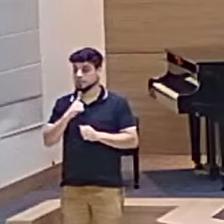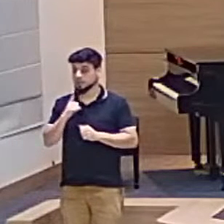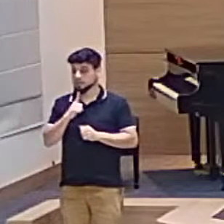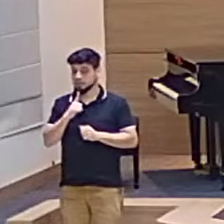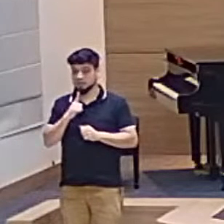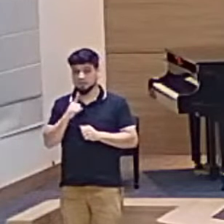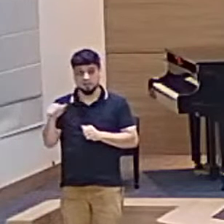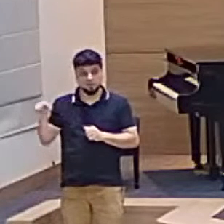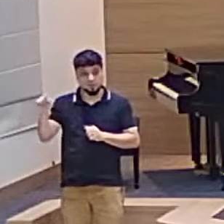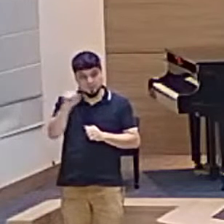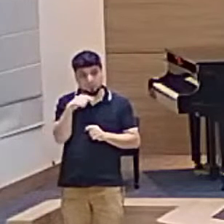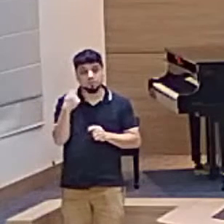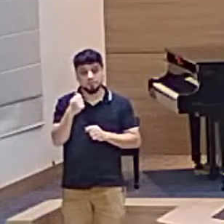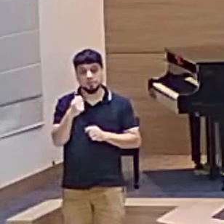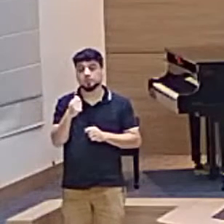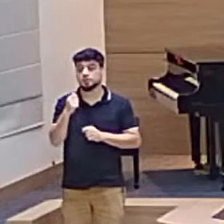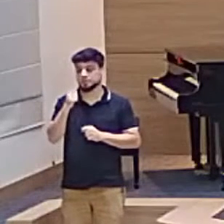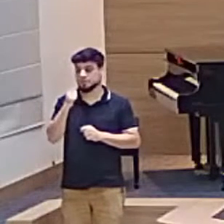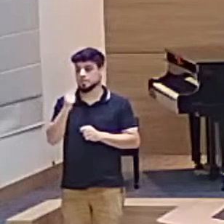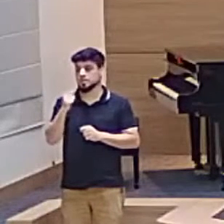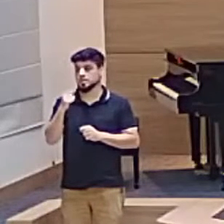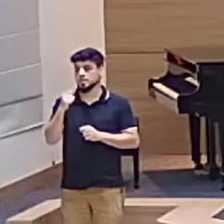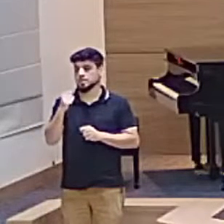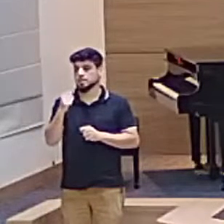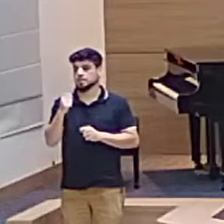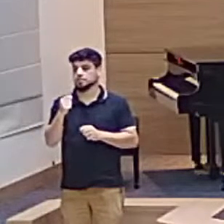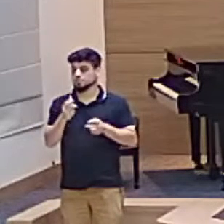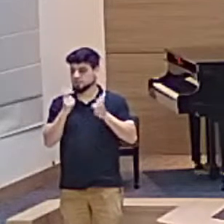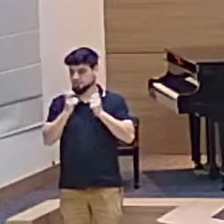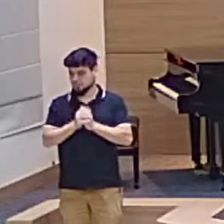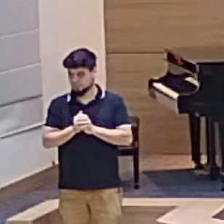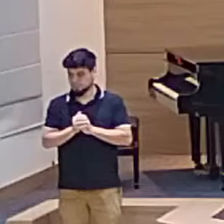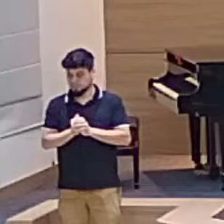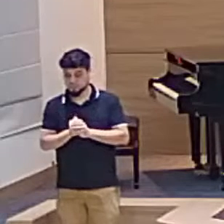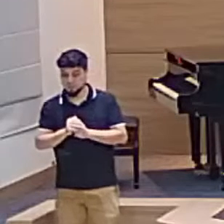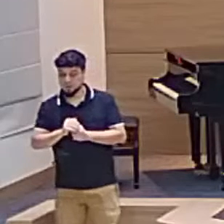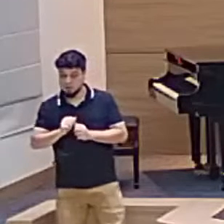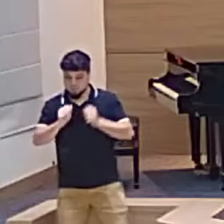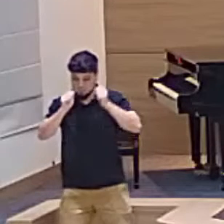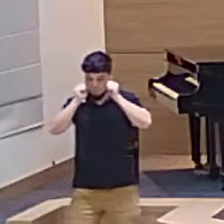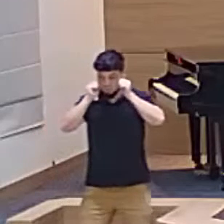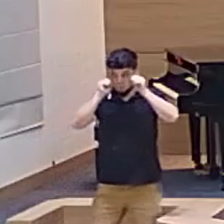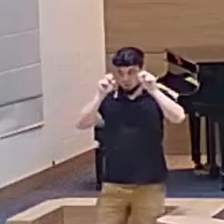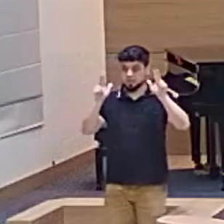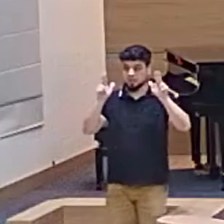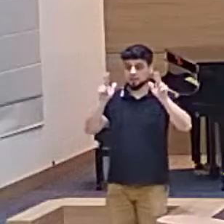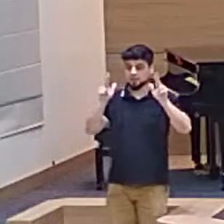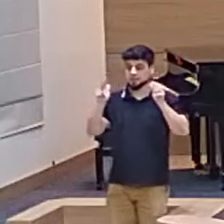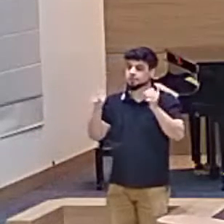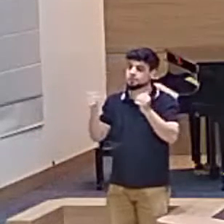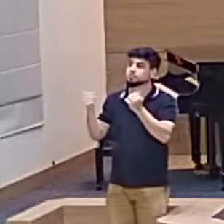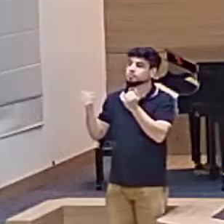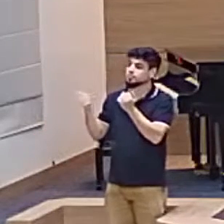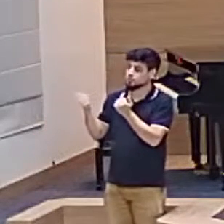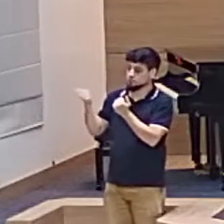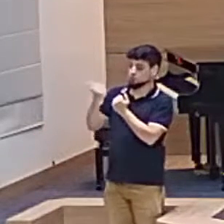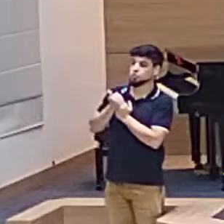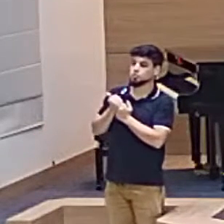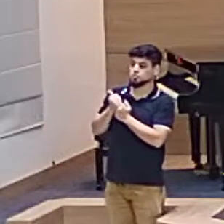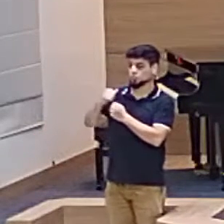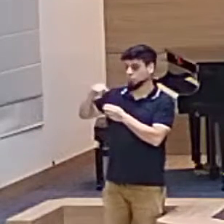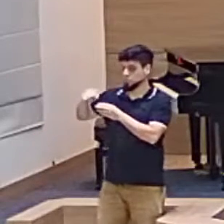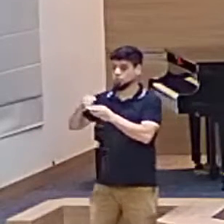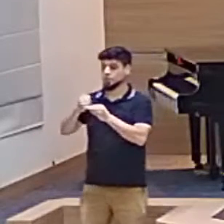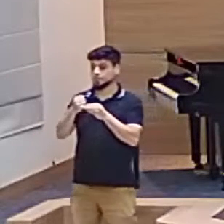precisamos avaliar Moisés deixou um sucessor Josué Josué não tem nenhum sucessor e